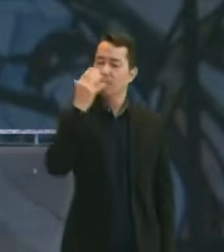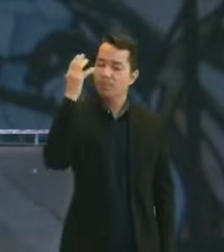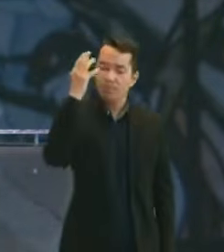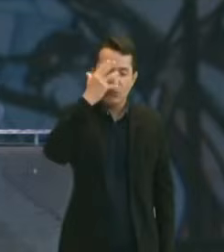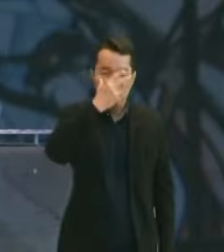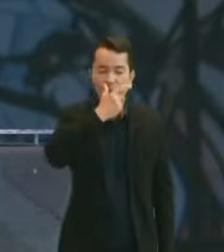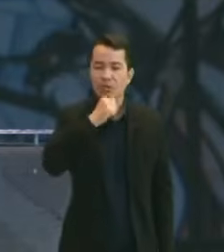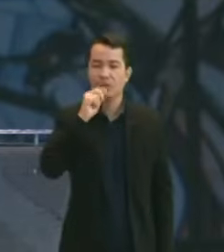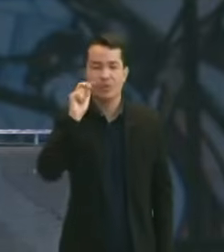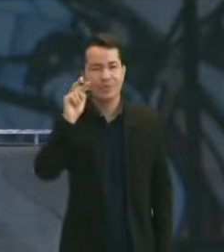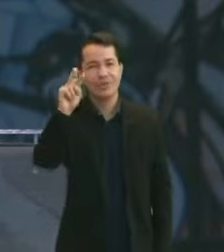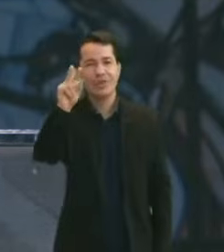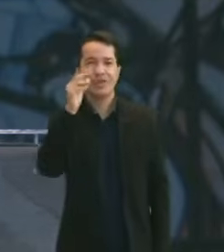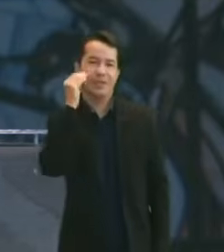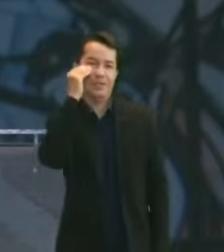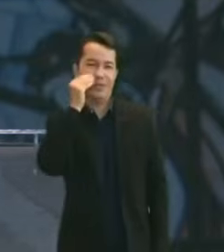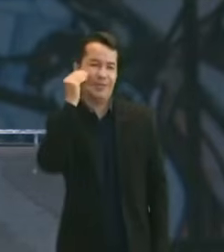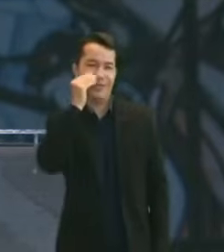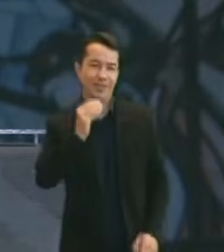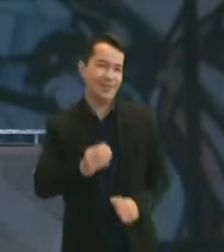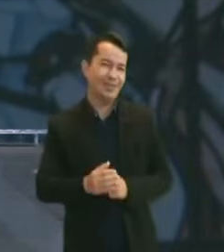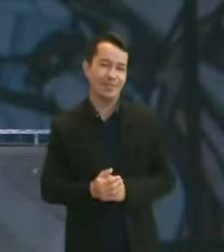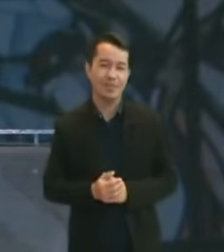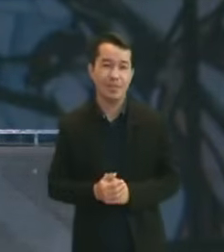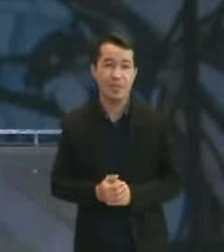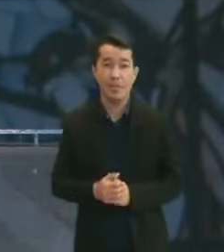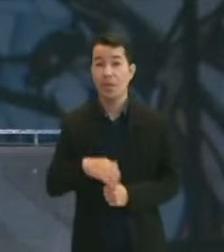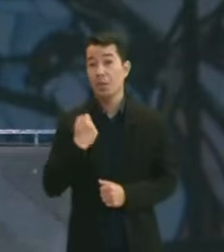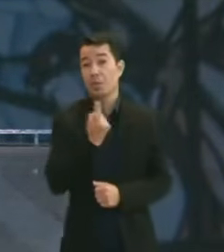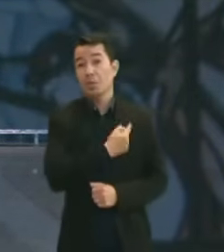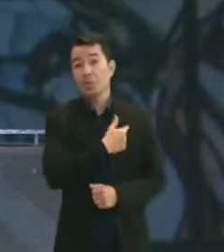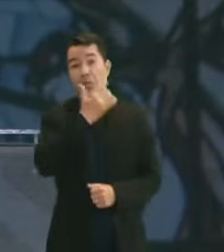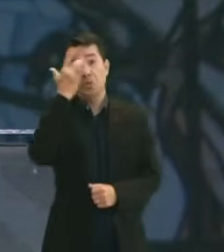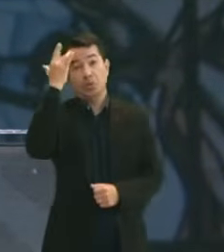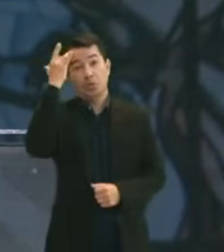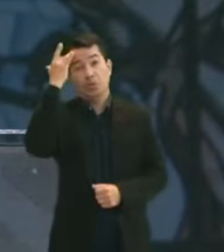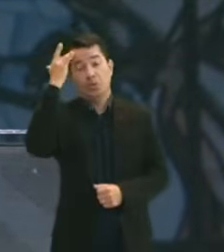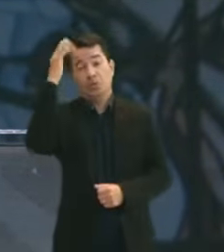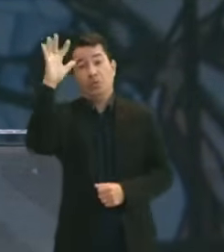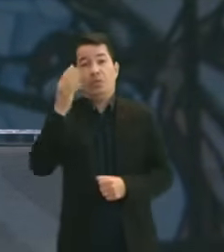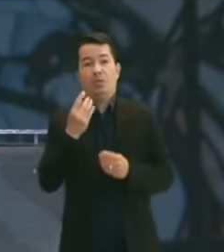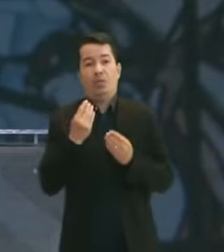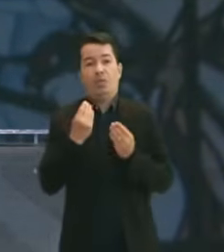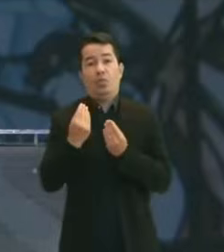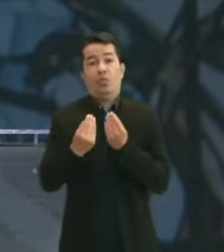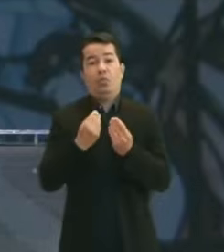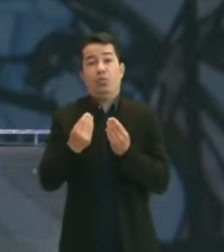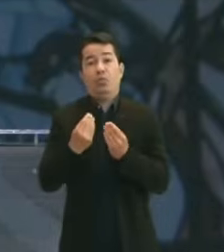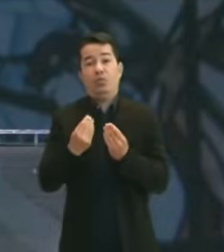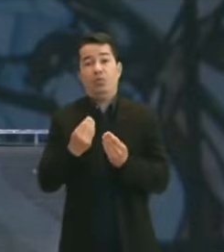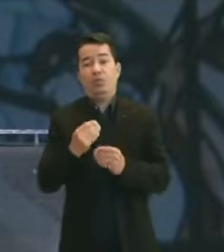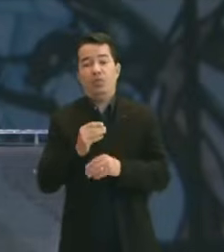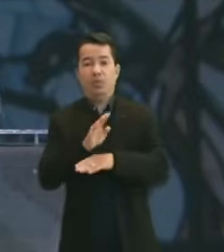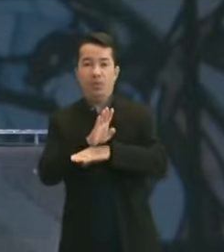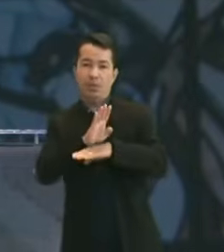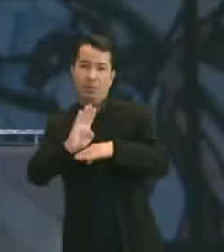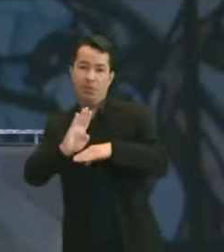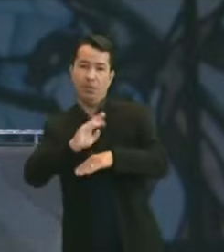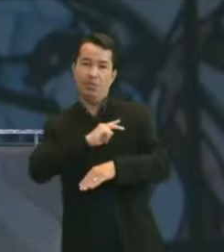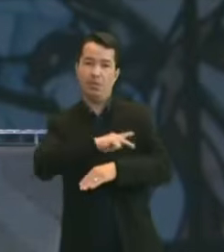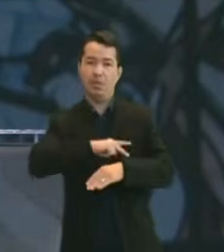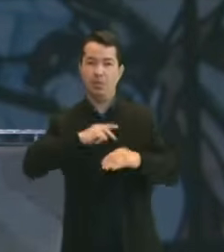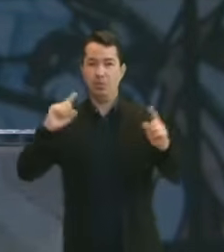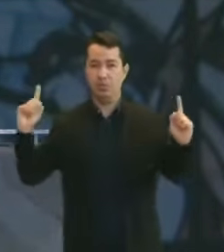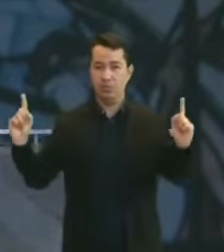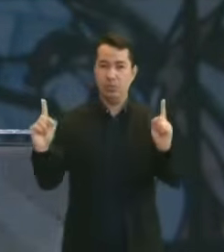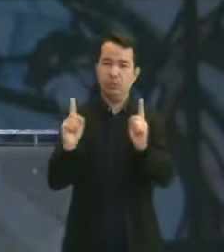vivenciar. Nós não sabemos, a Bíblia não conta como é que foi o desfecho ou como foi a reconciliação de Paulo e Barnabé. Eu, no meu coração, acredito